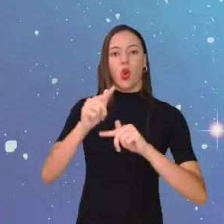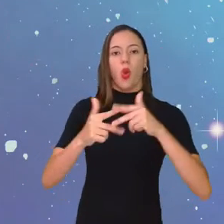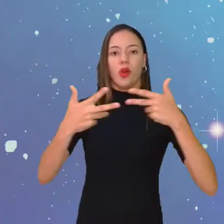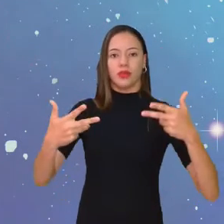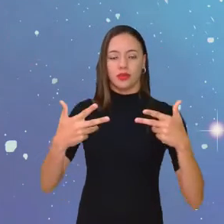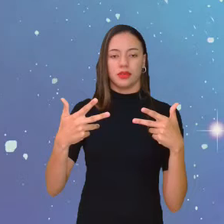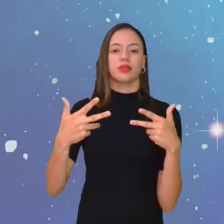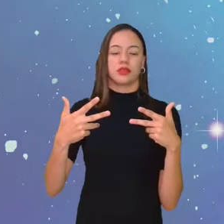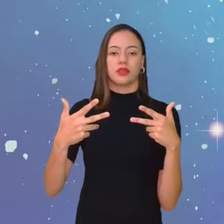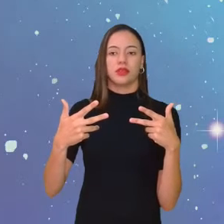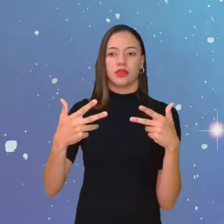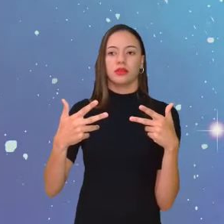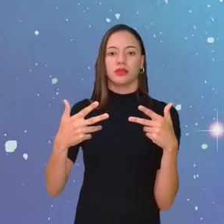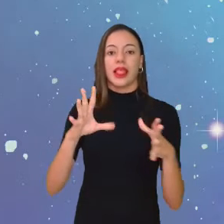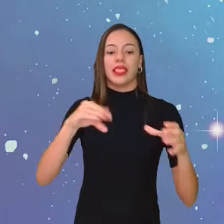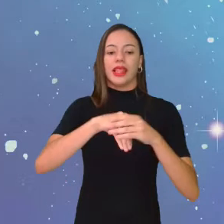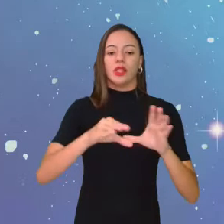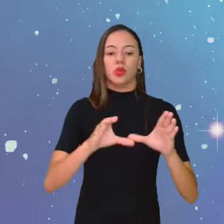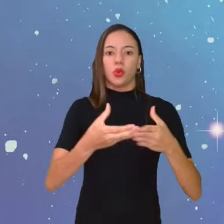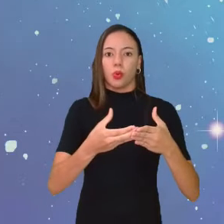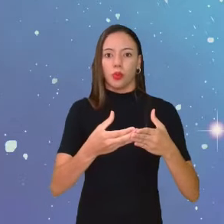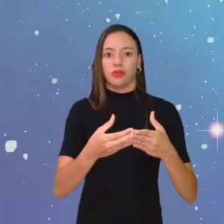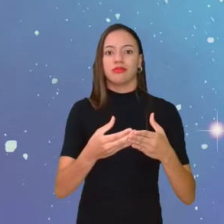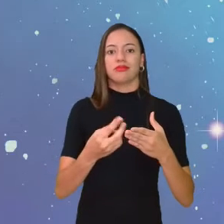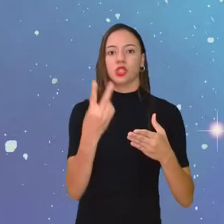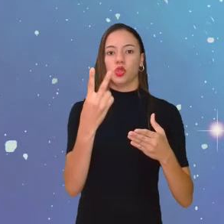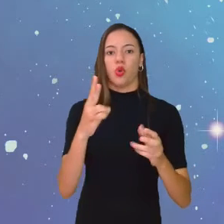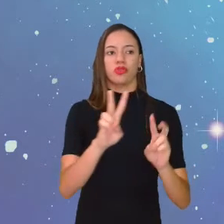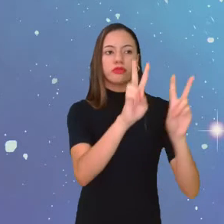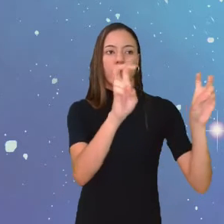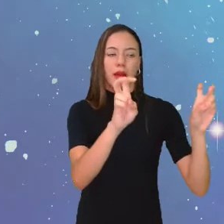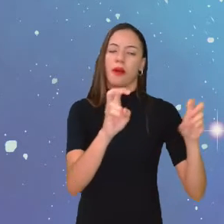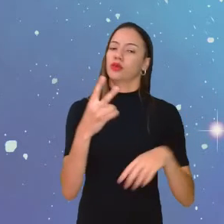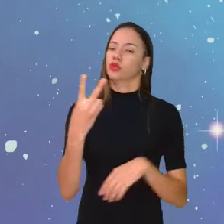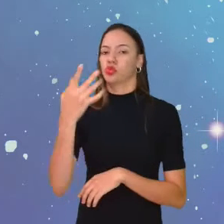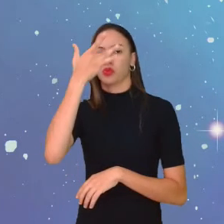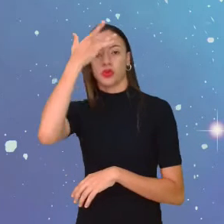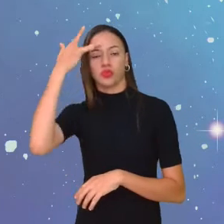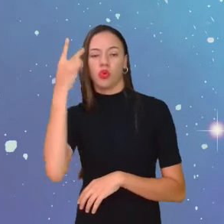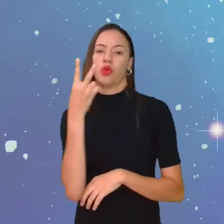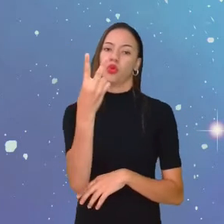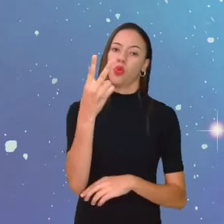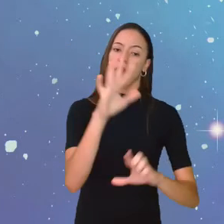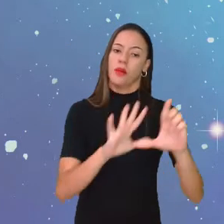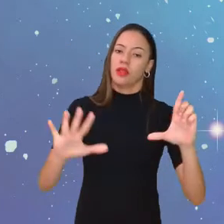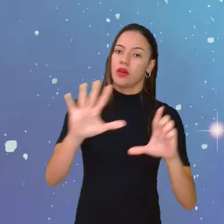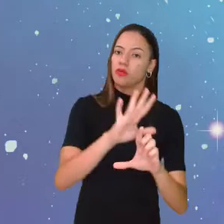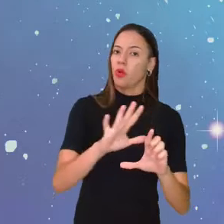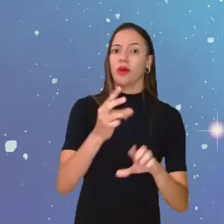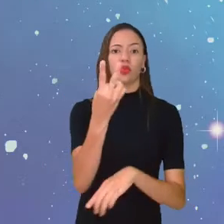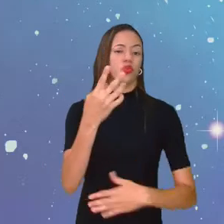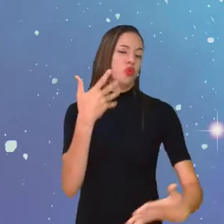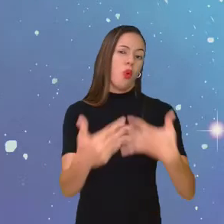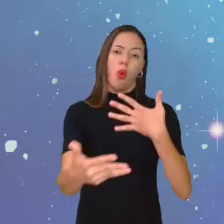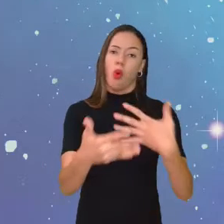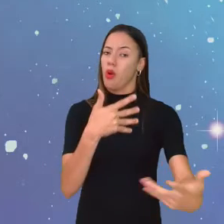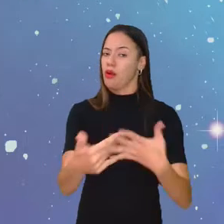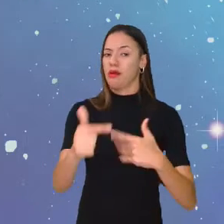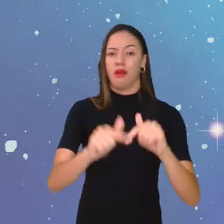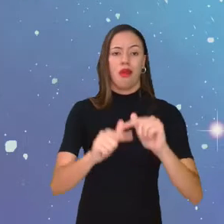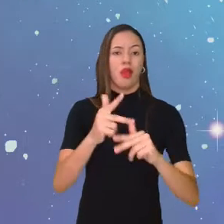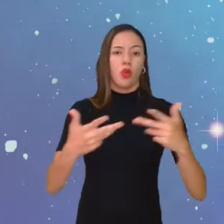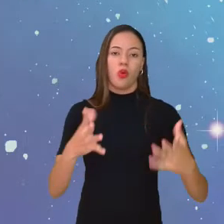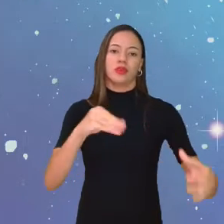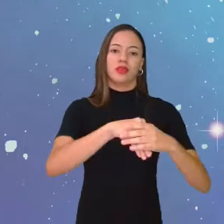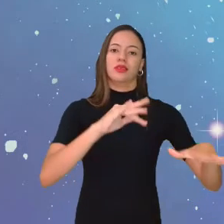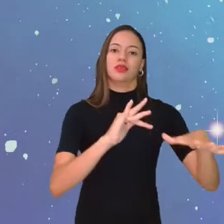entre dois temas, 2 pessoas, 2 plataformas, qualquer coisa nessas